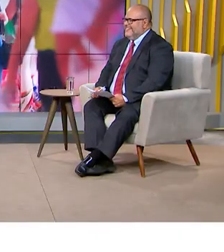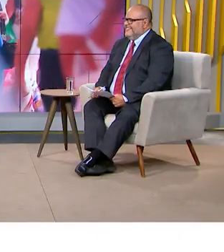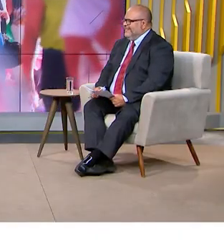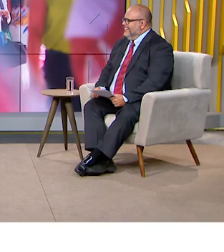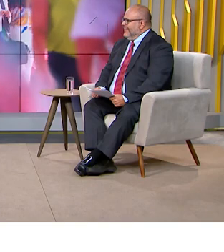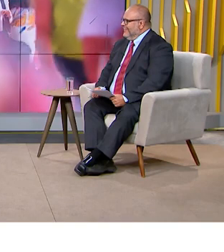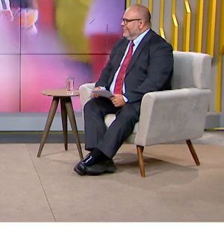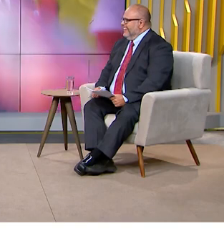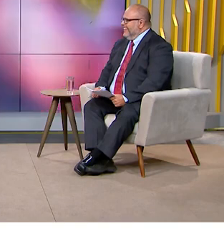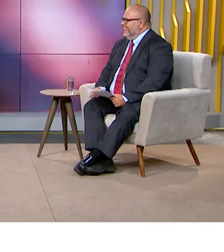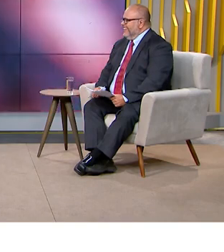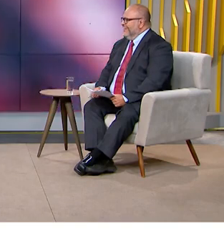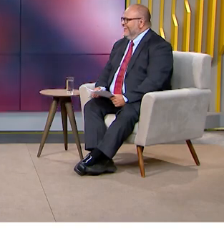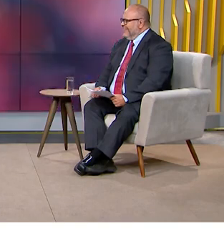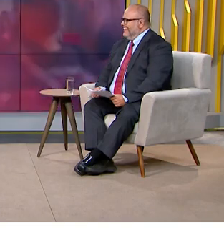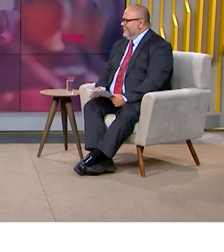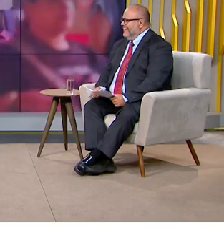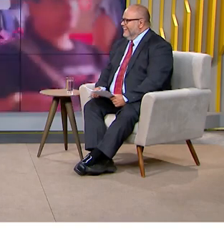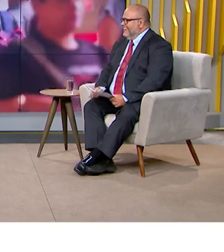Tchau,